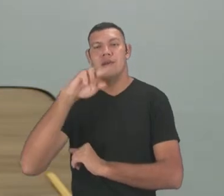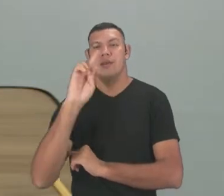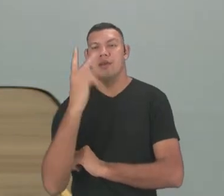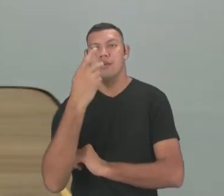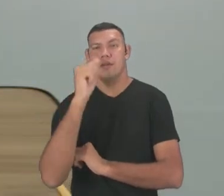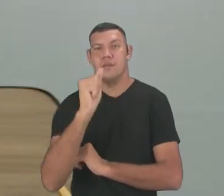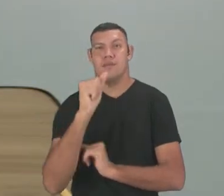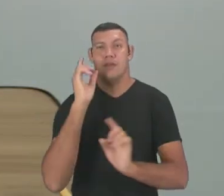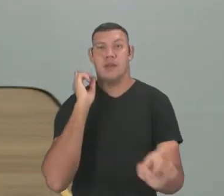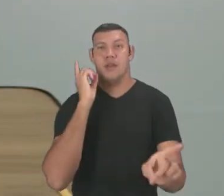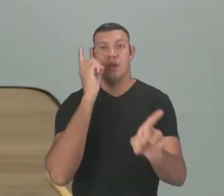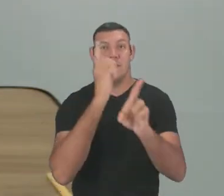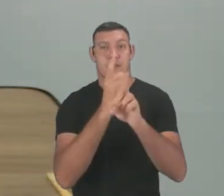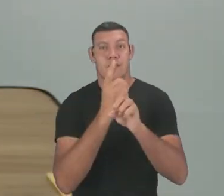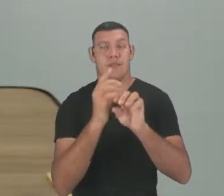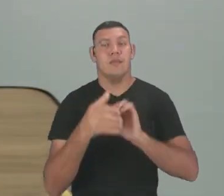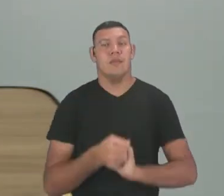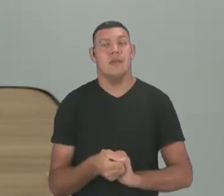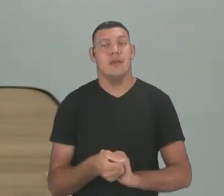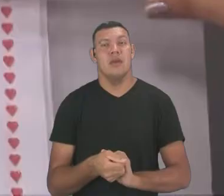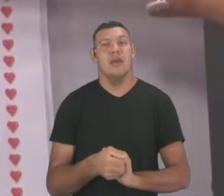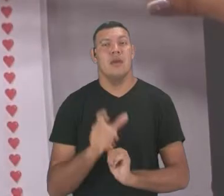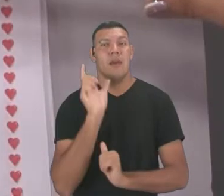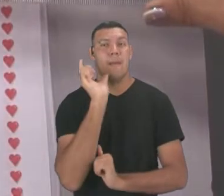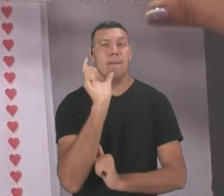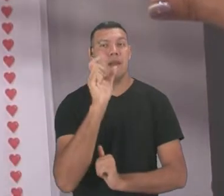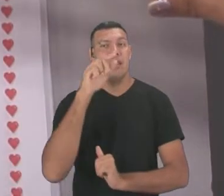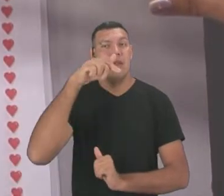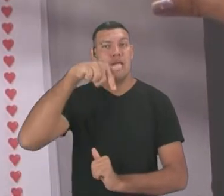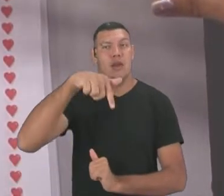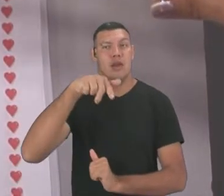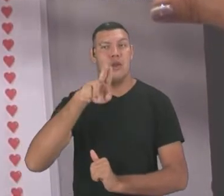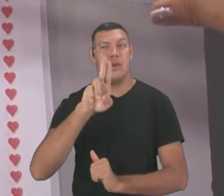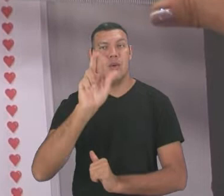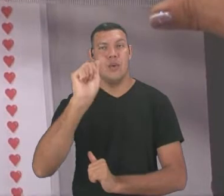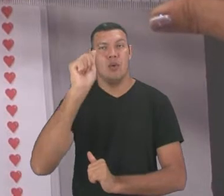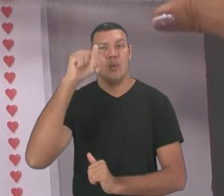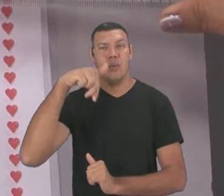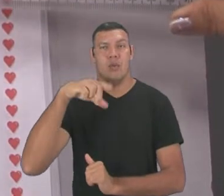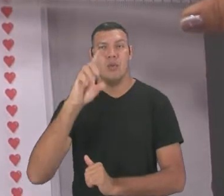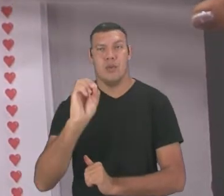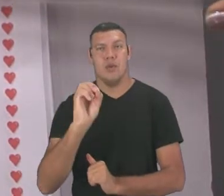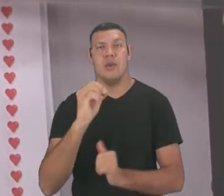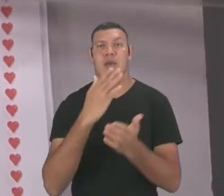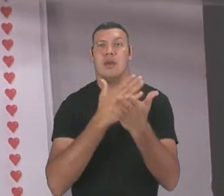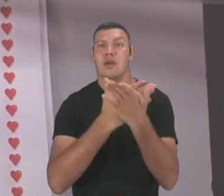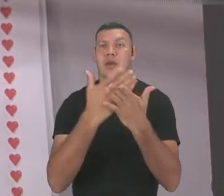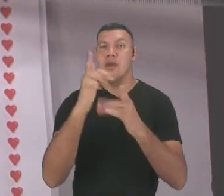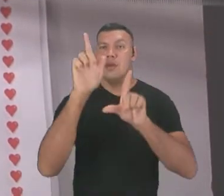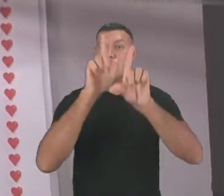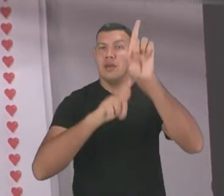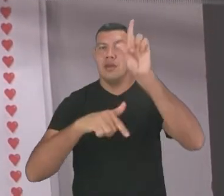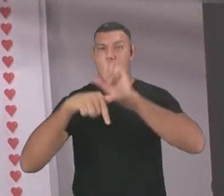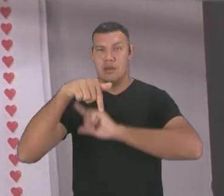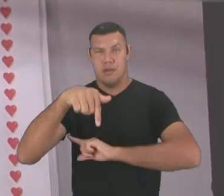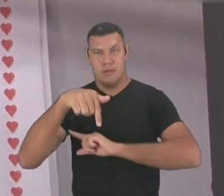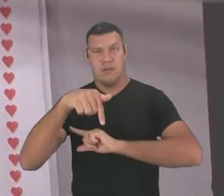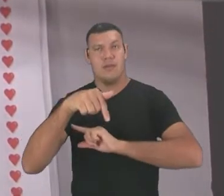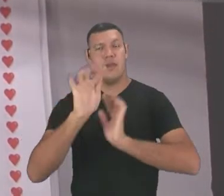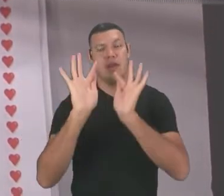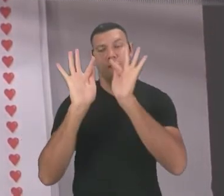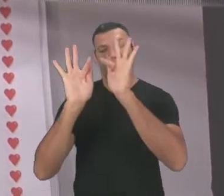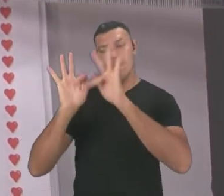vamos encontrar agora a palavra quando quando inicia com a letra que quando